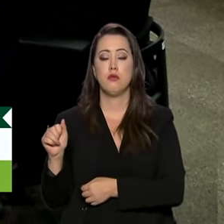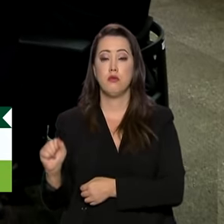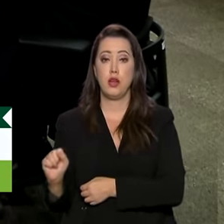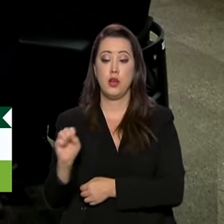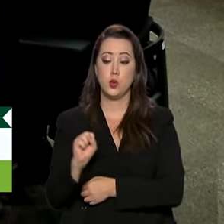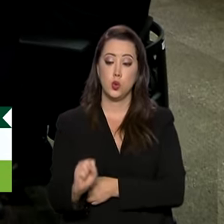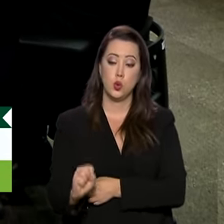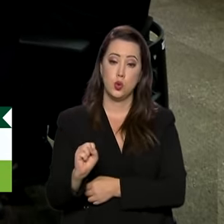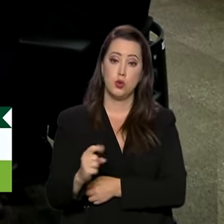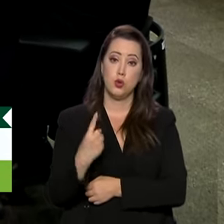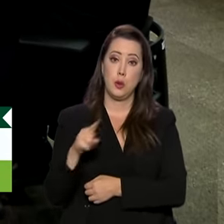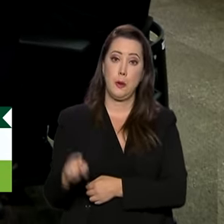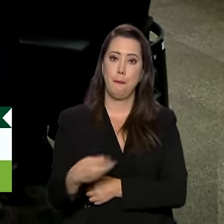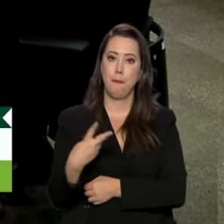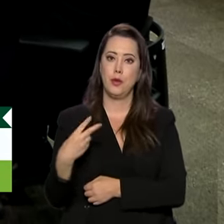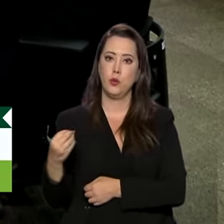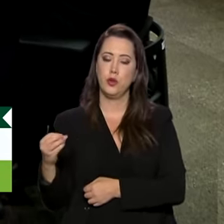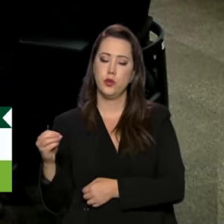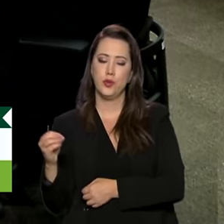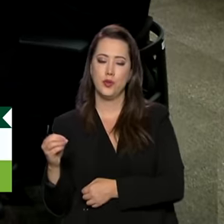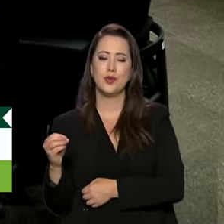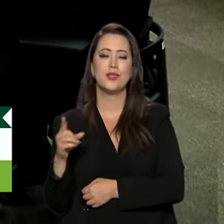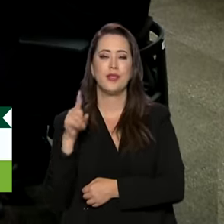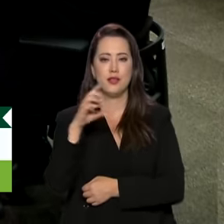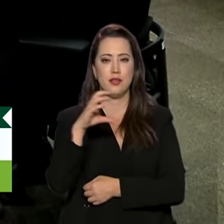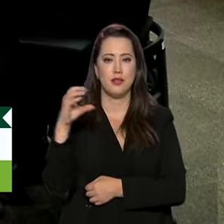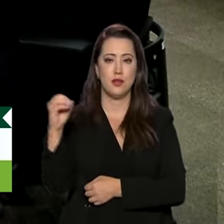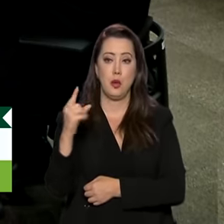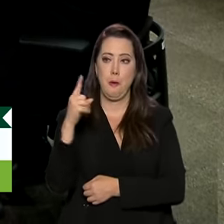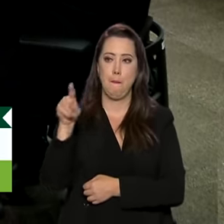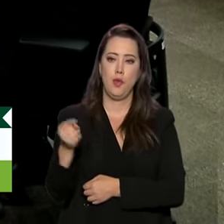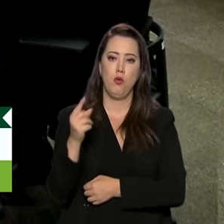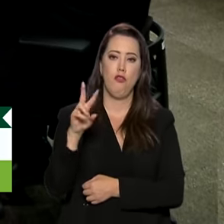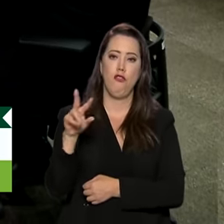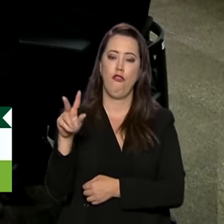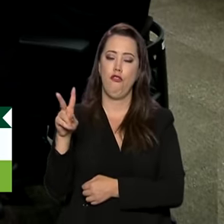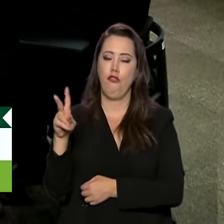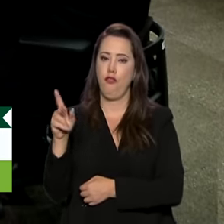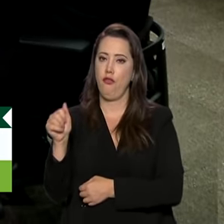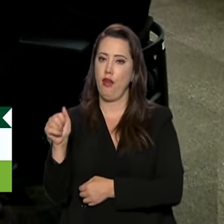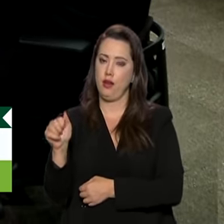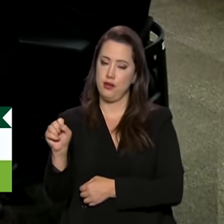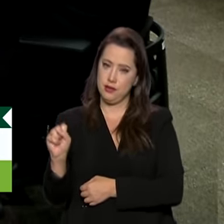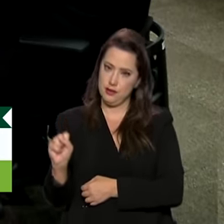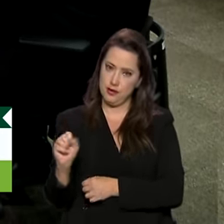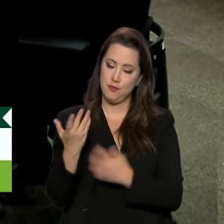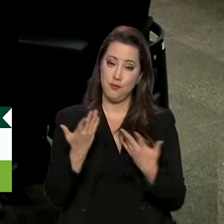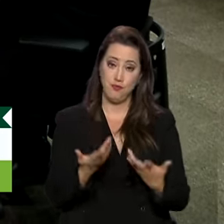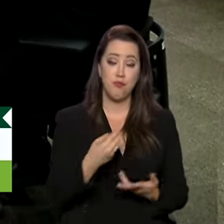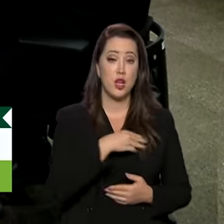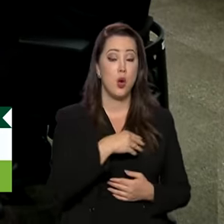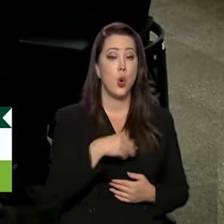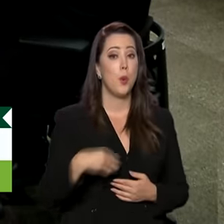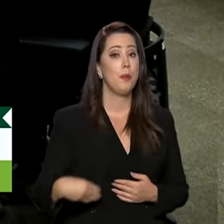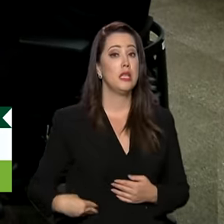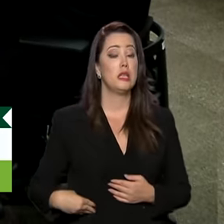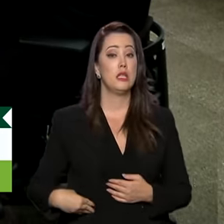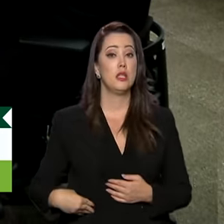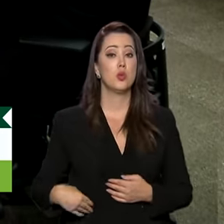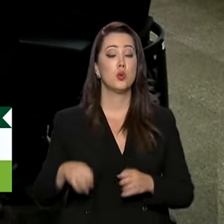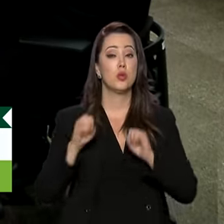osso 1200 e o centro-oeste mil vagas o ministro da educação Milton Ribeiro